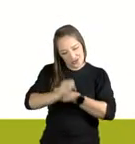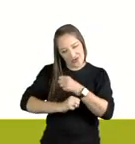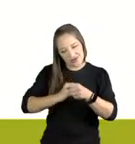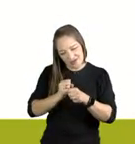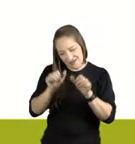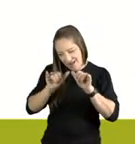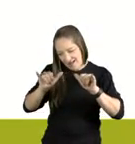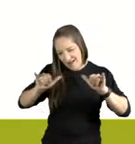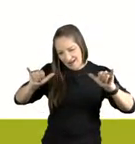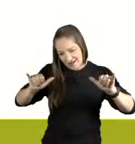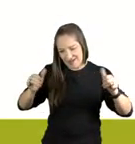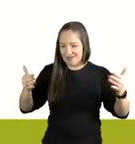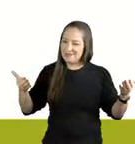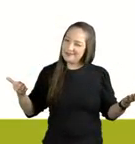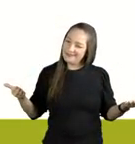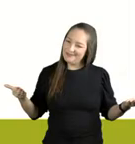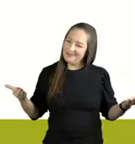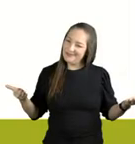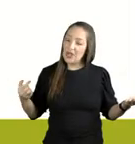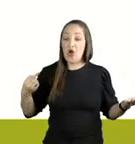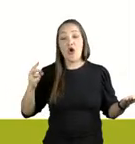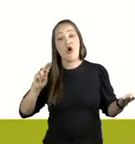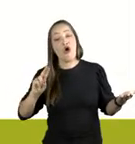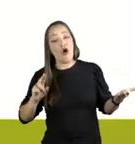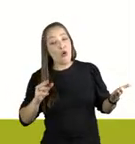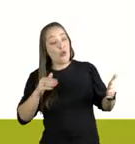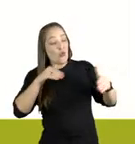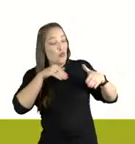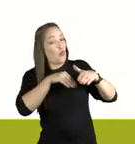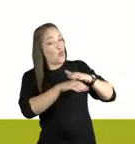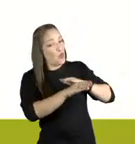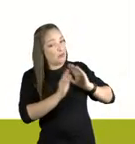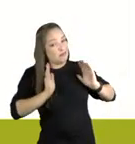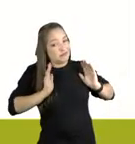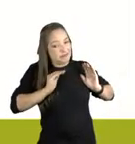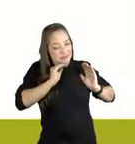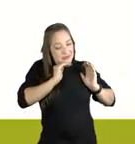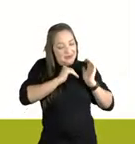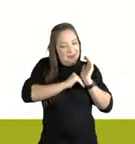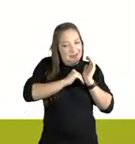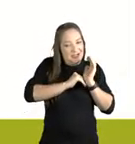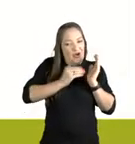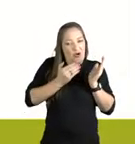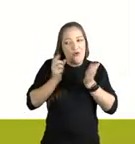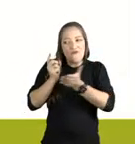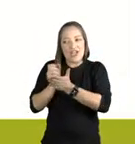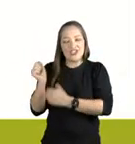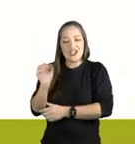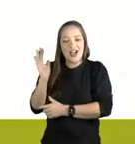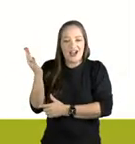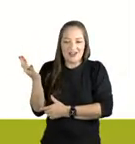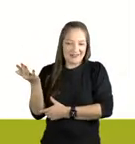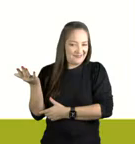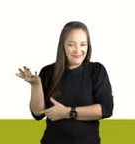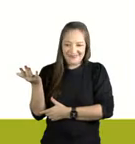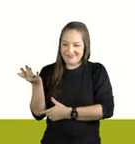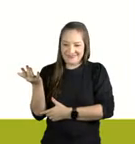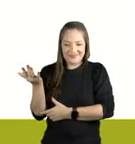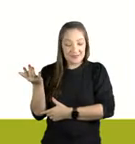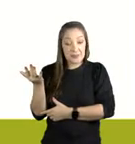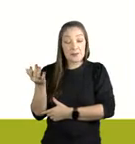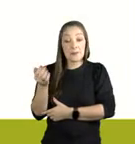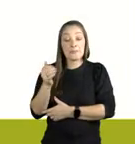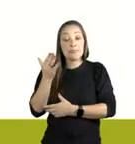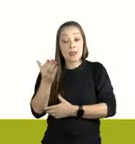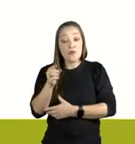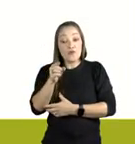Ou venderia muito caro, provavelmente. Então, estude sempre os produtos. Se você gosta